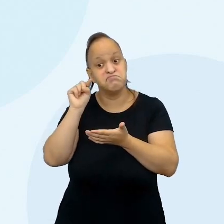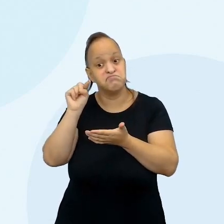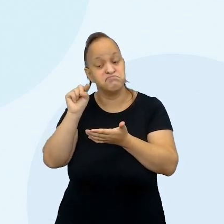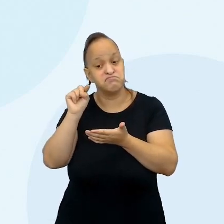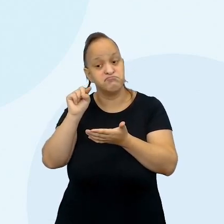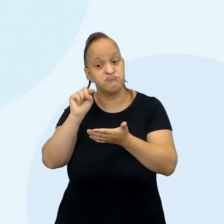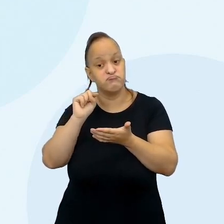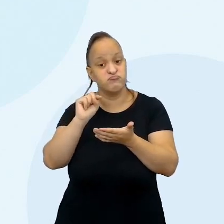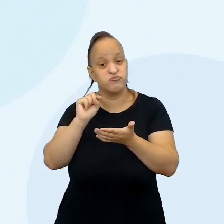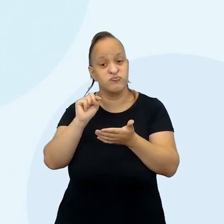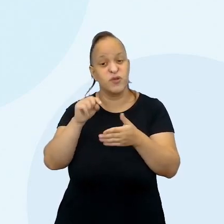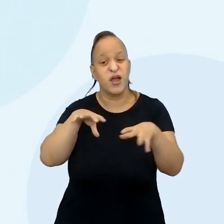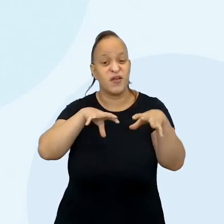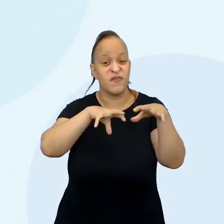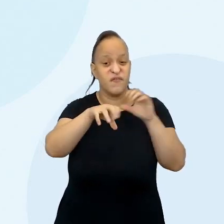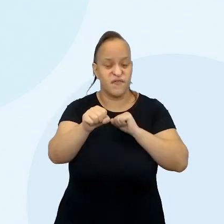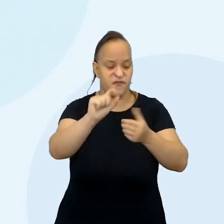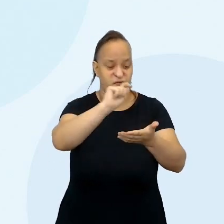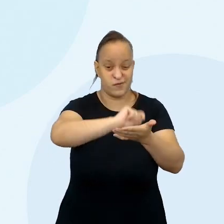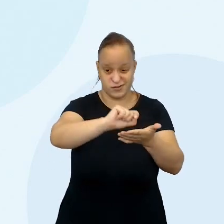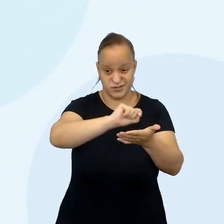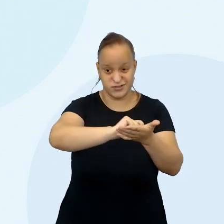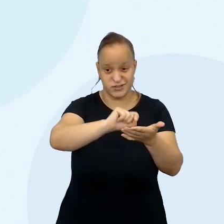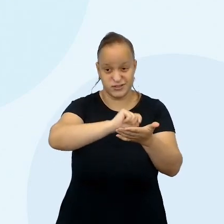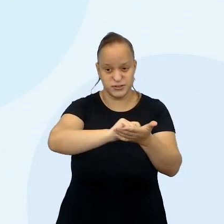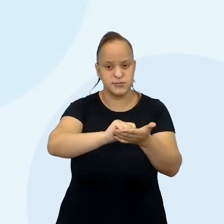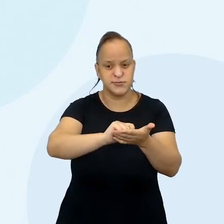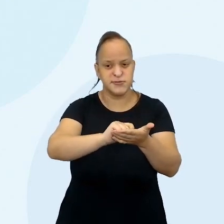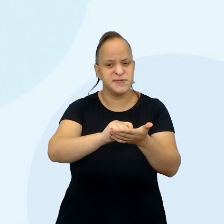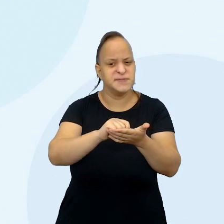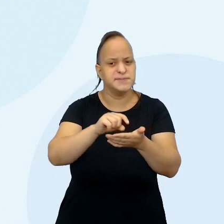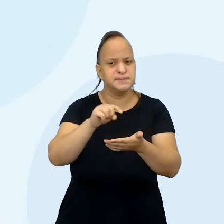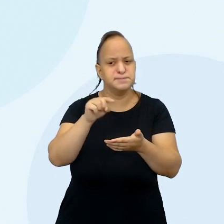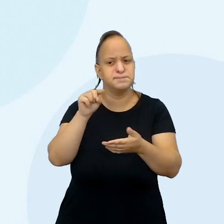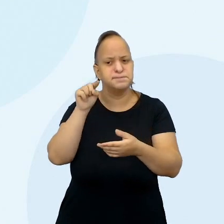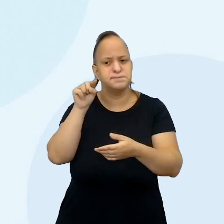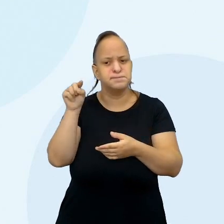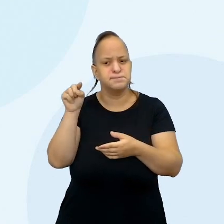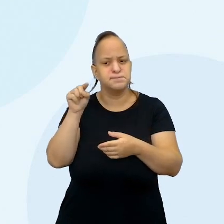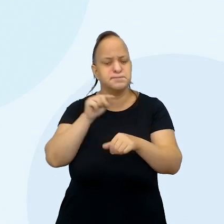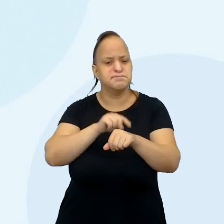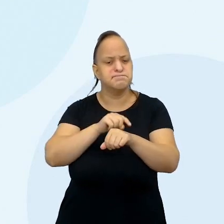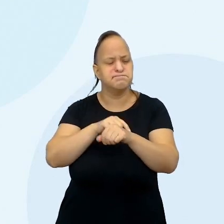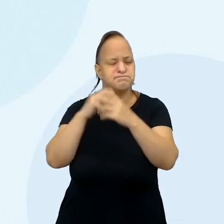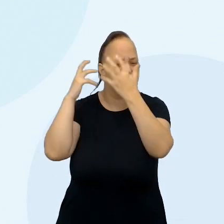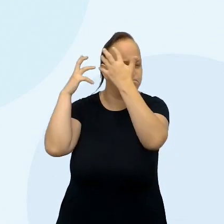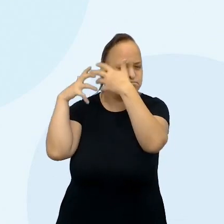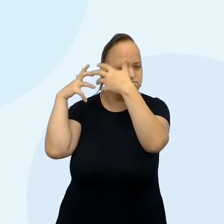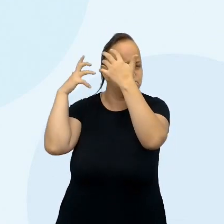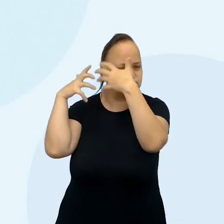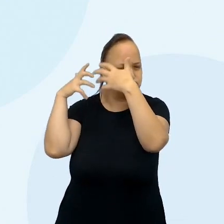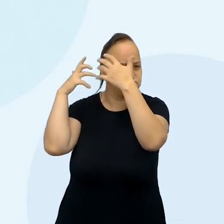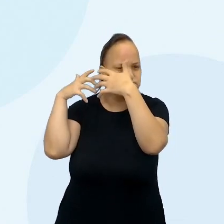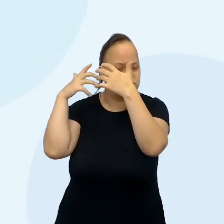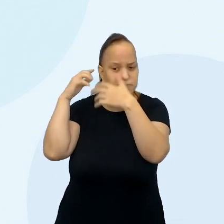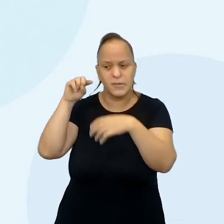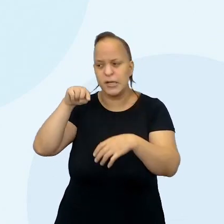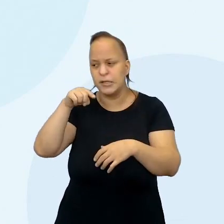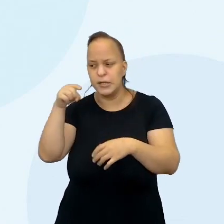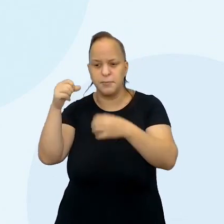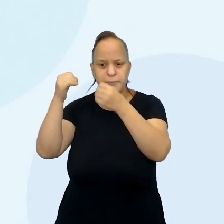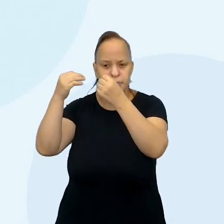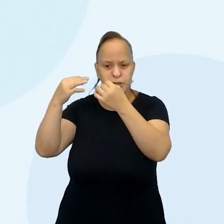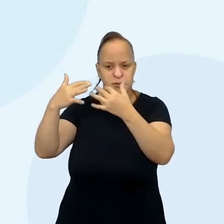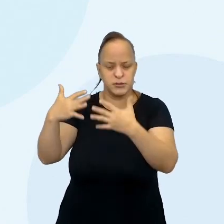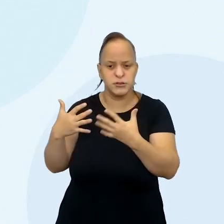anotações durante as formações? Vamos dar um tempinho para as reflexões. Lourdes, depois você fala um pouquinho para nós